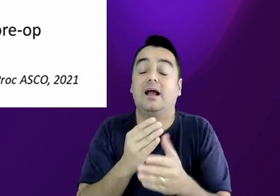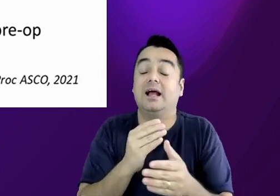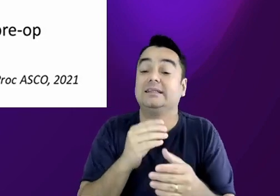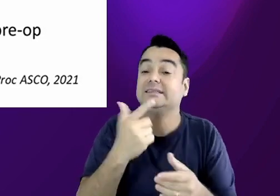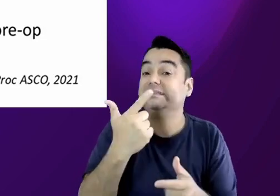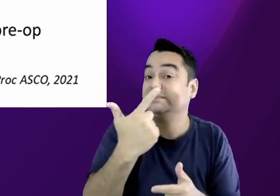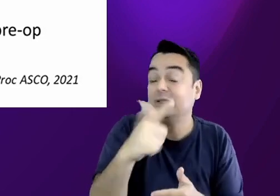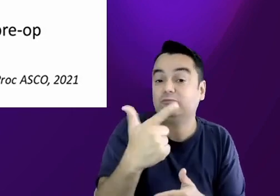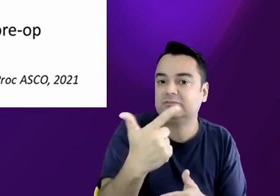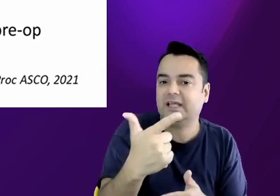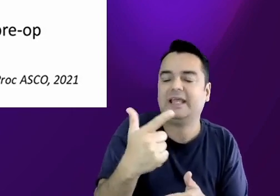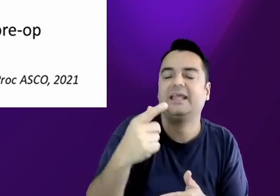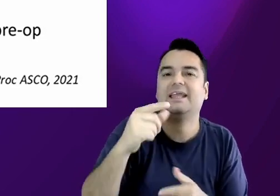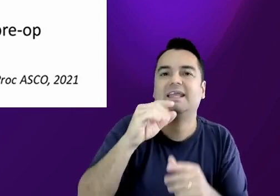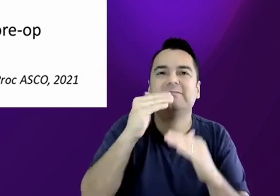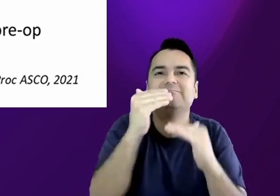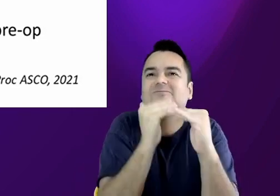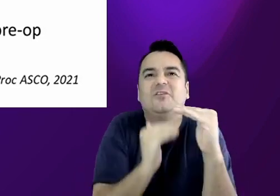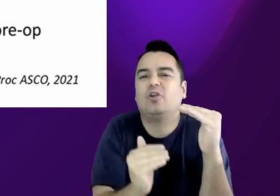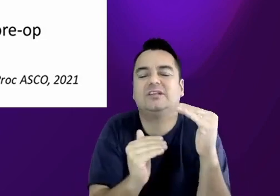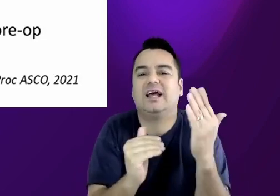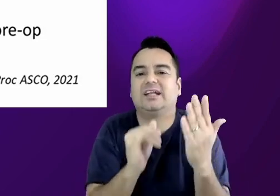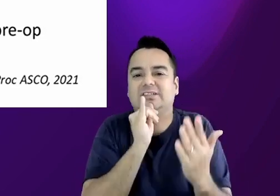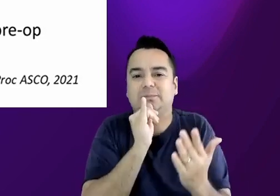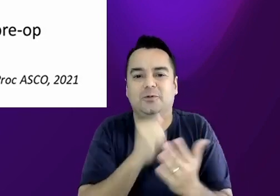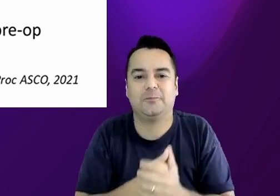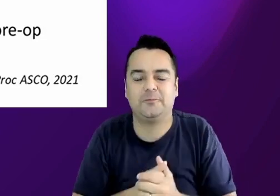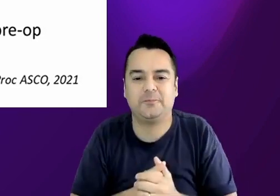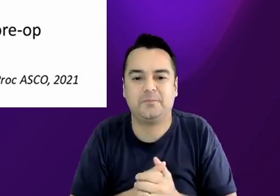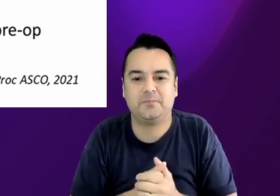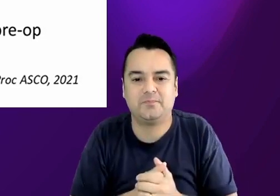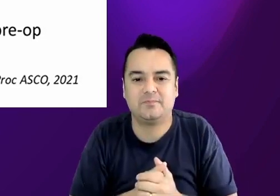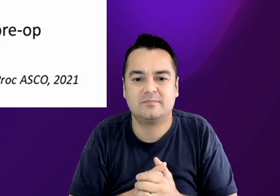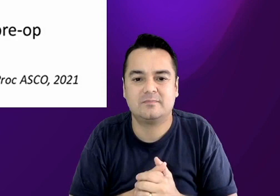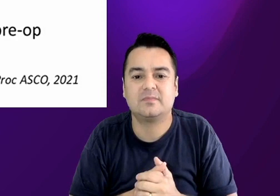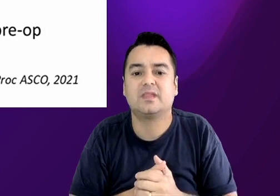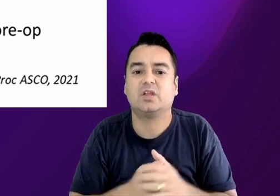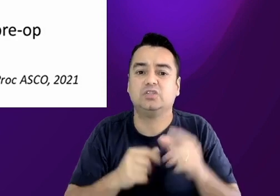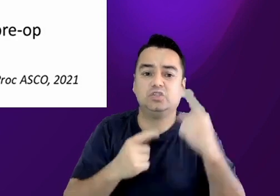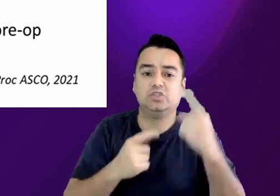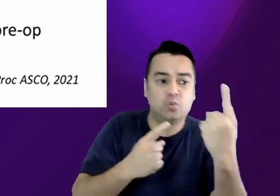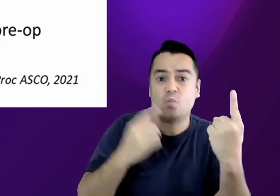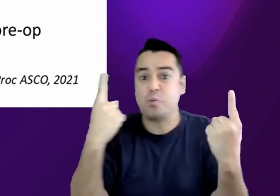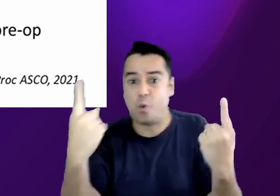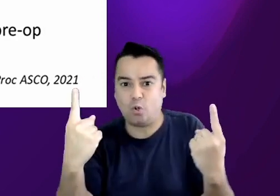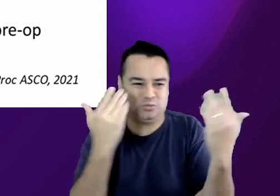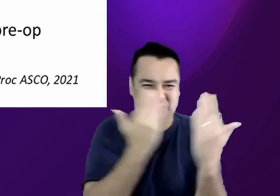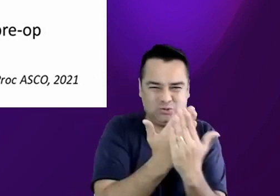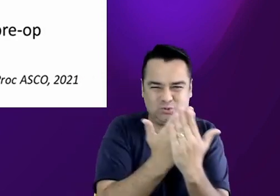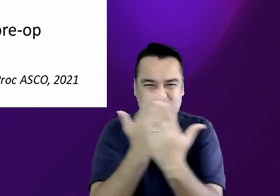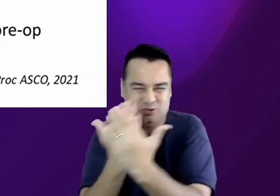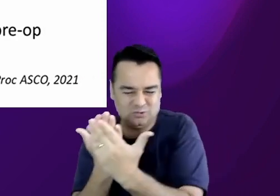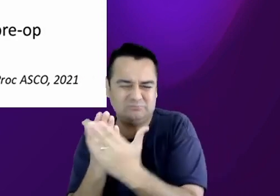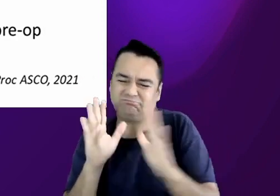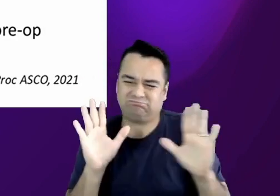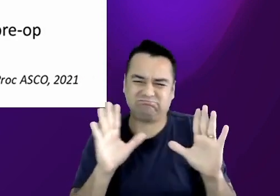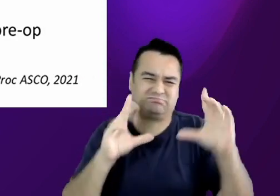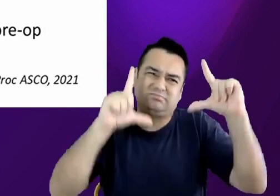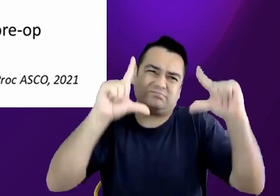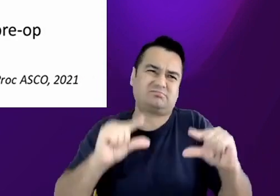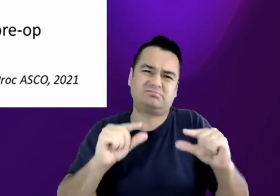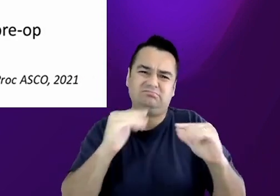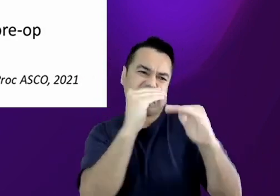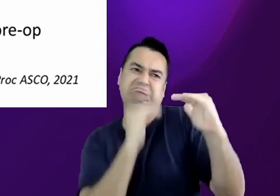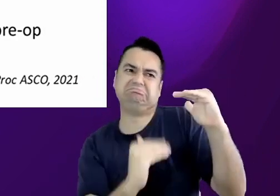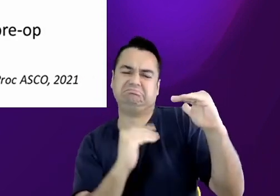haver inferioridade de um braço em relação ao outro, né? Então, uma não inferioridade, mas parecendo que